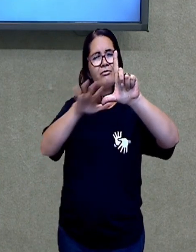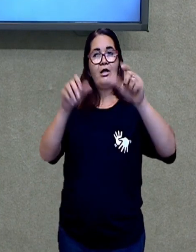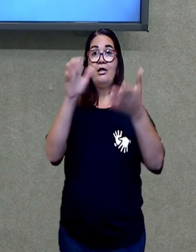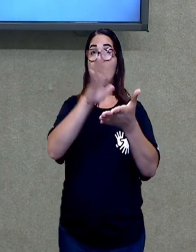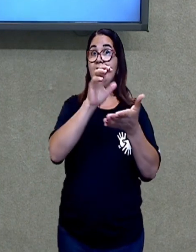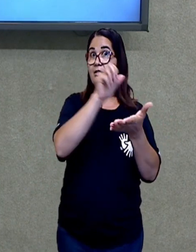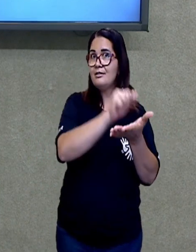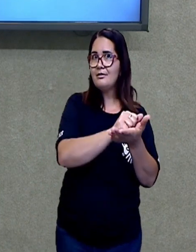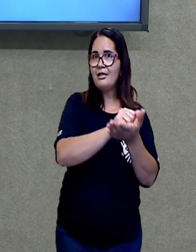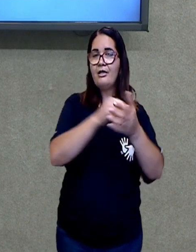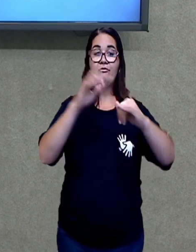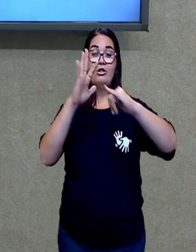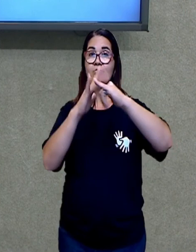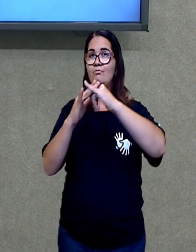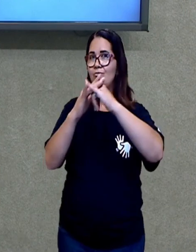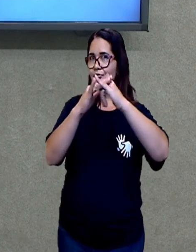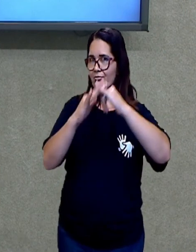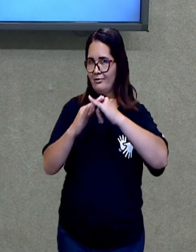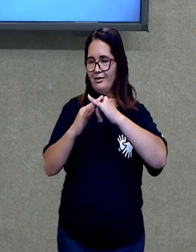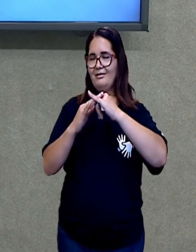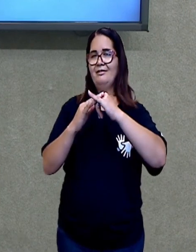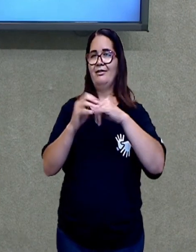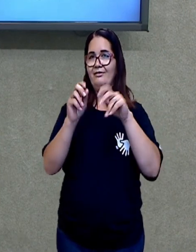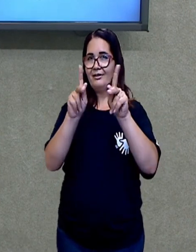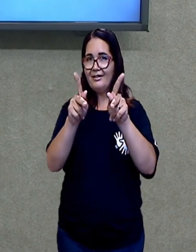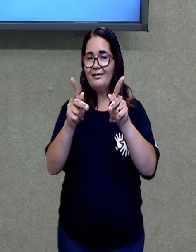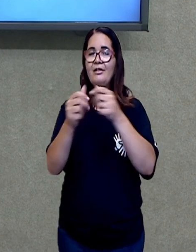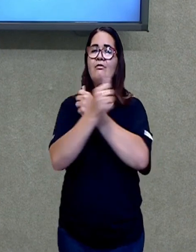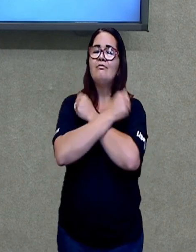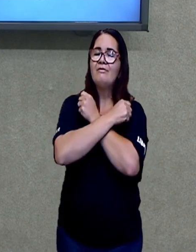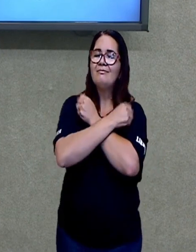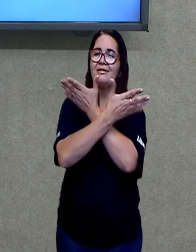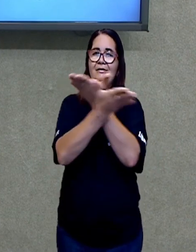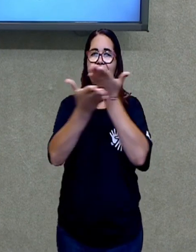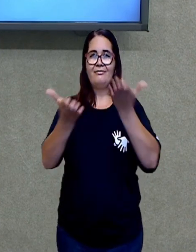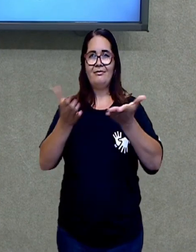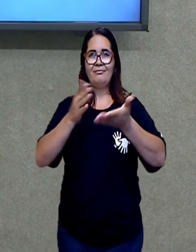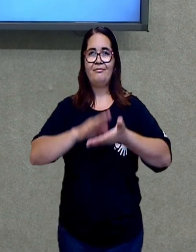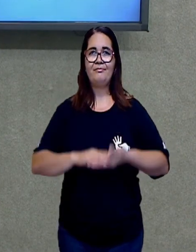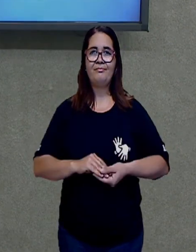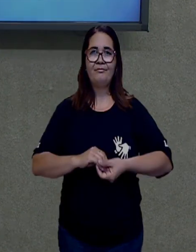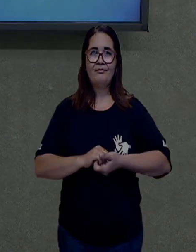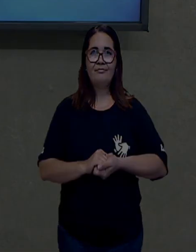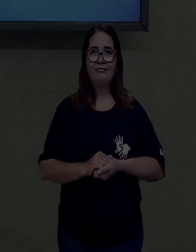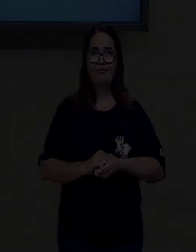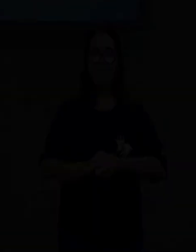nosso canal do YouTube SMED-GV. Um abraço e até a próxima aula.